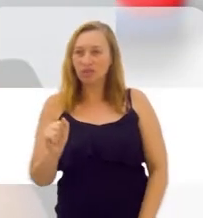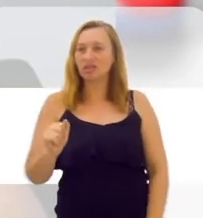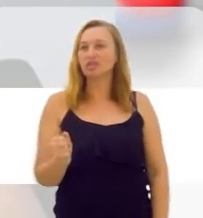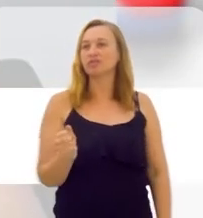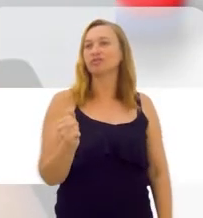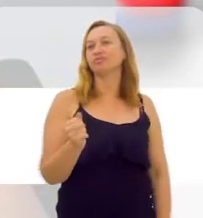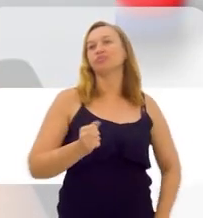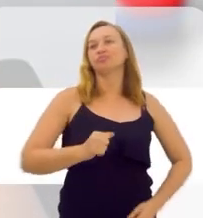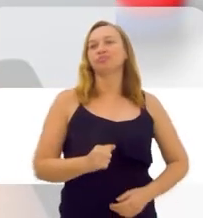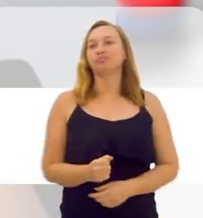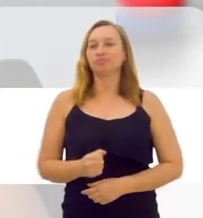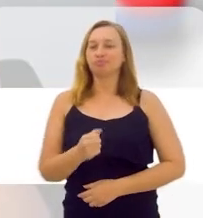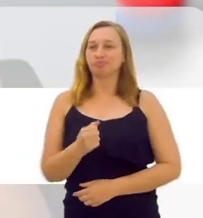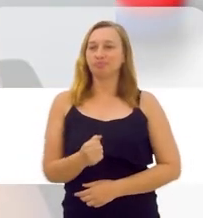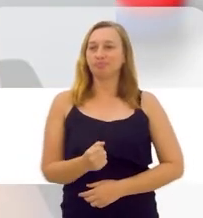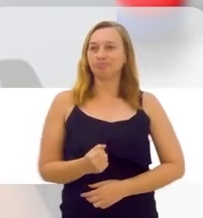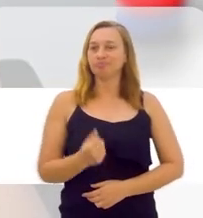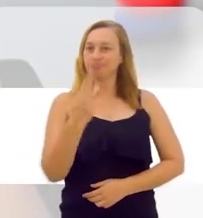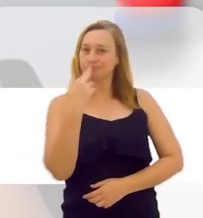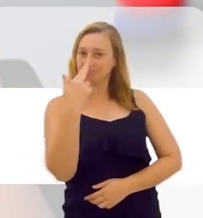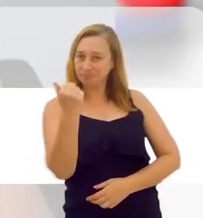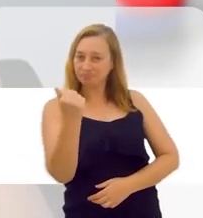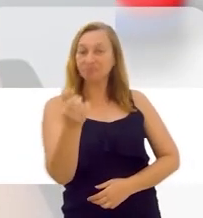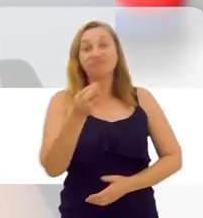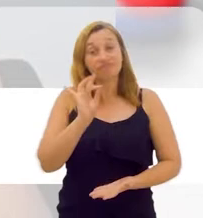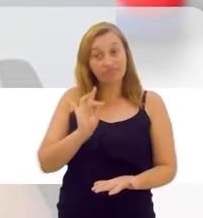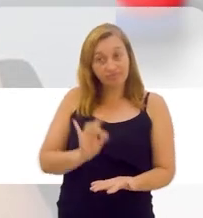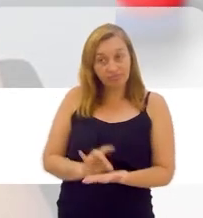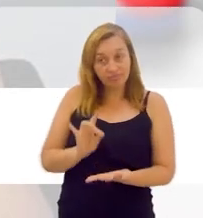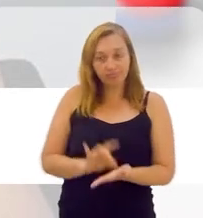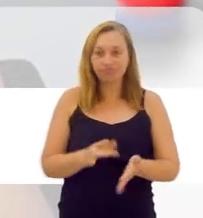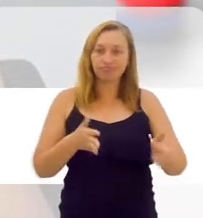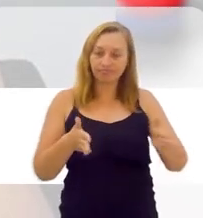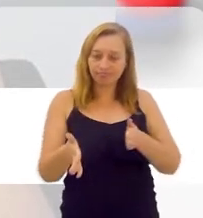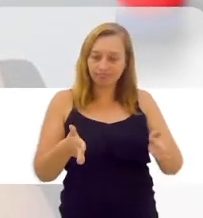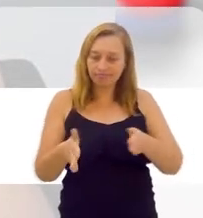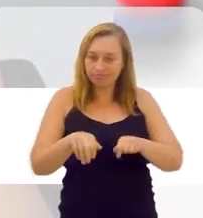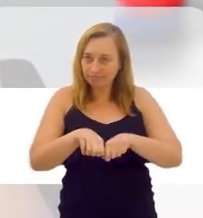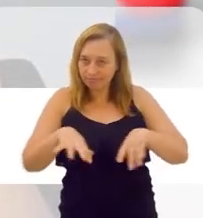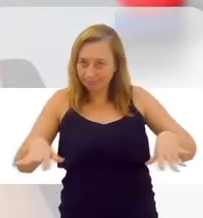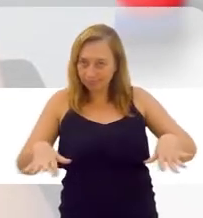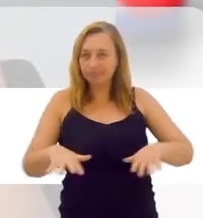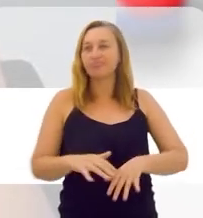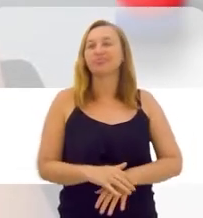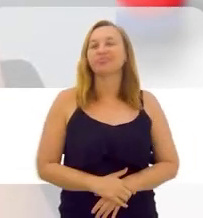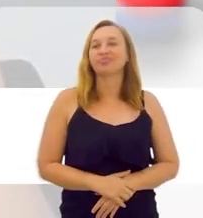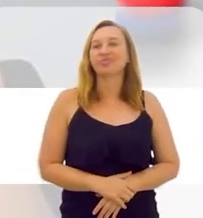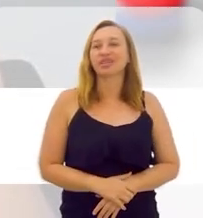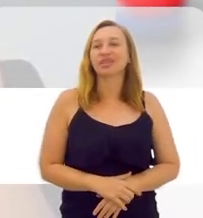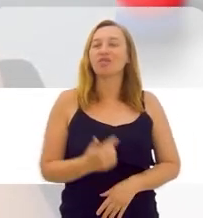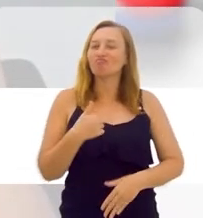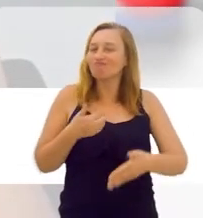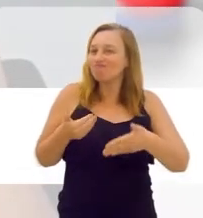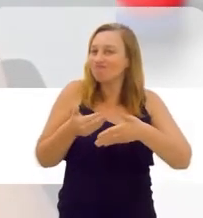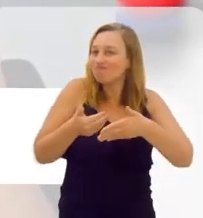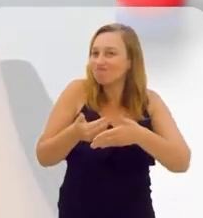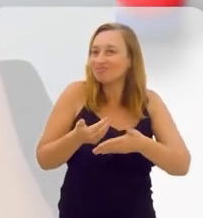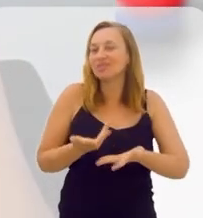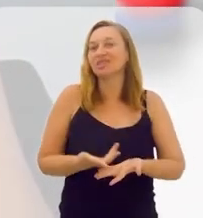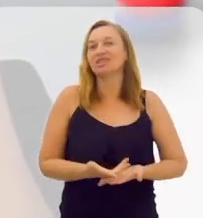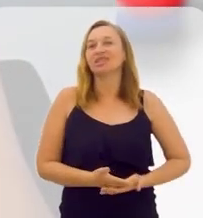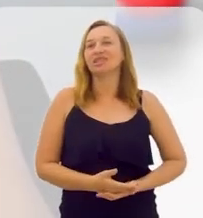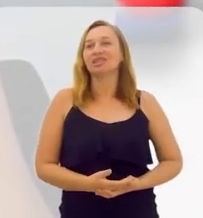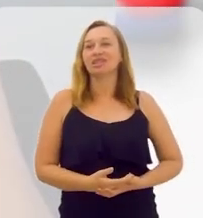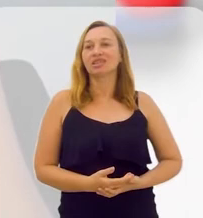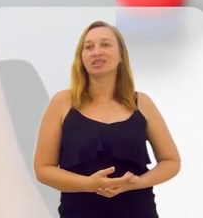sou nutricionista. E realmente, durante a pandemia, eu me aproximei,